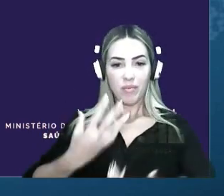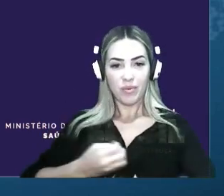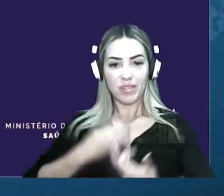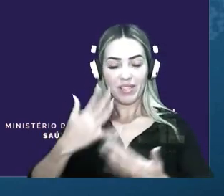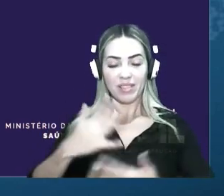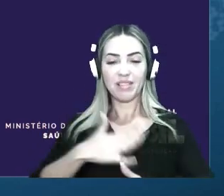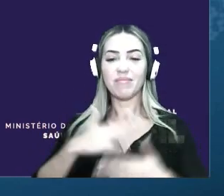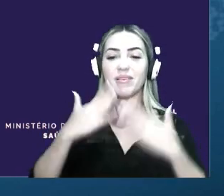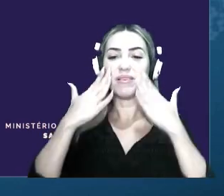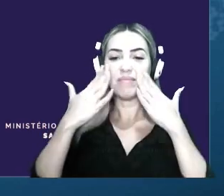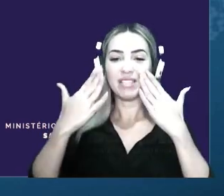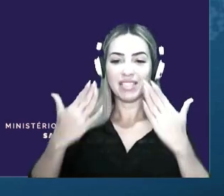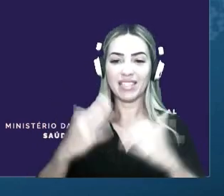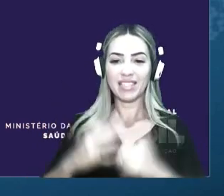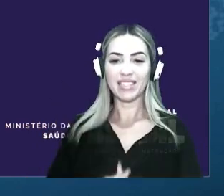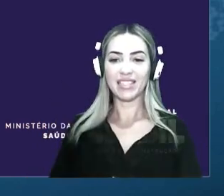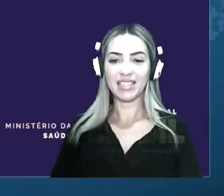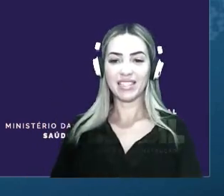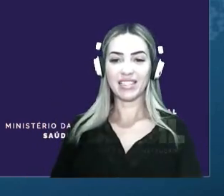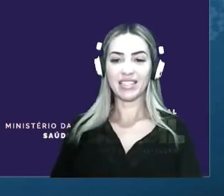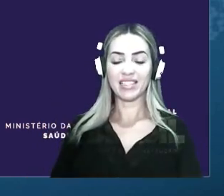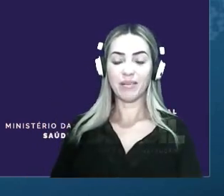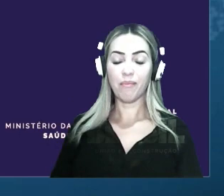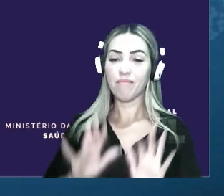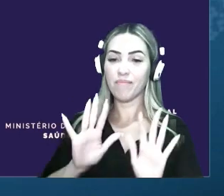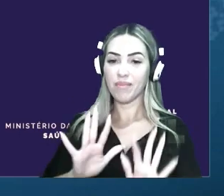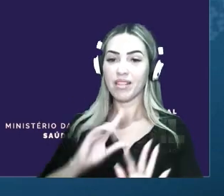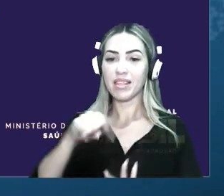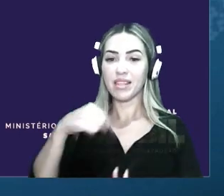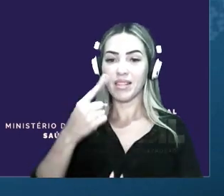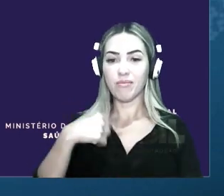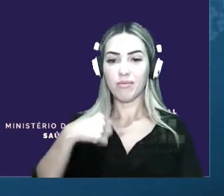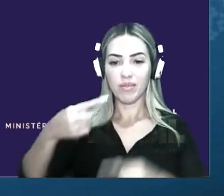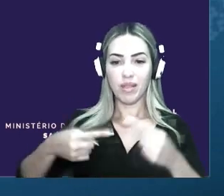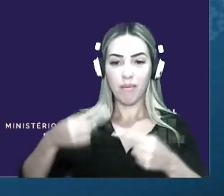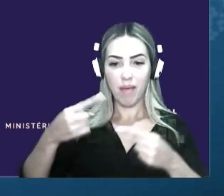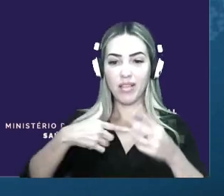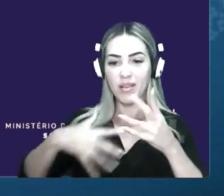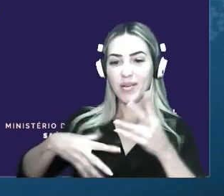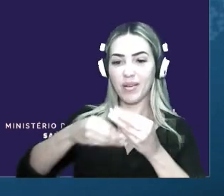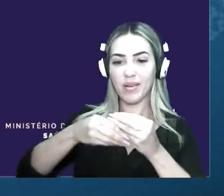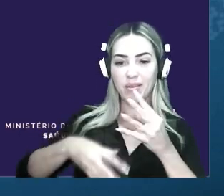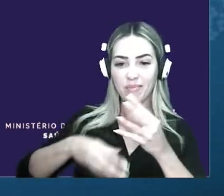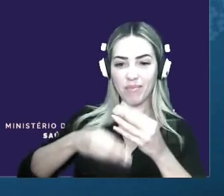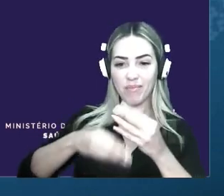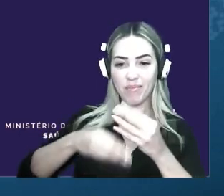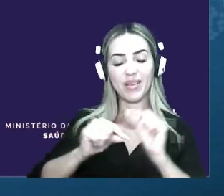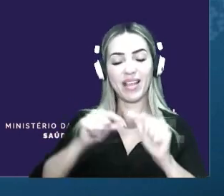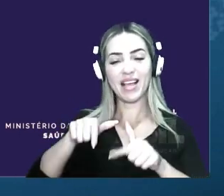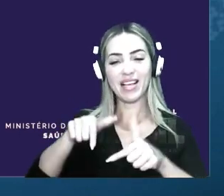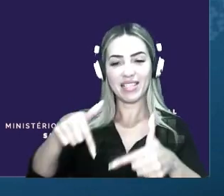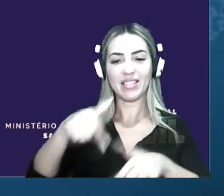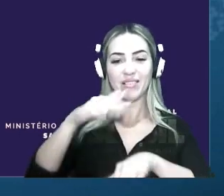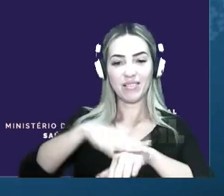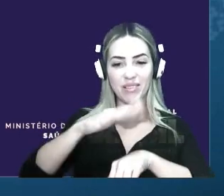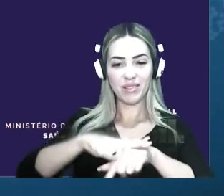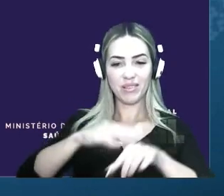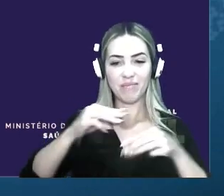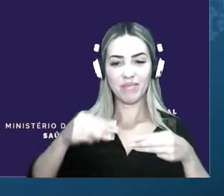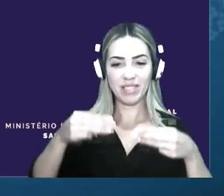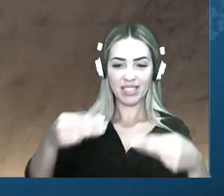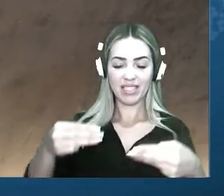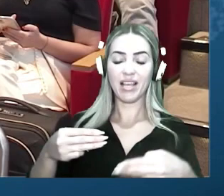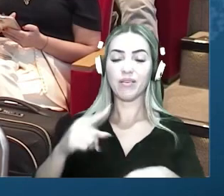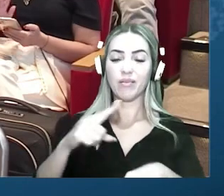apresentações, né? Mas depois eu fico para o debate e eu complemento, doutora Margarete, com as ações do Ministério durante o debate. Pessoal,